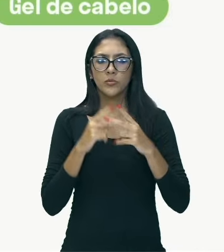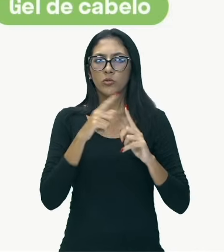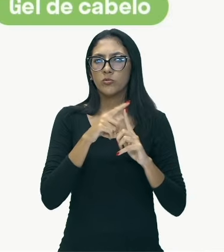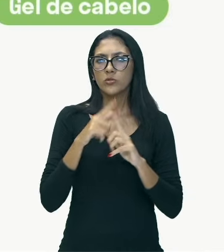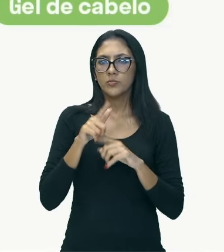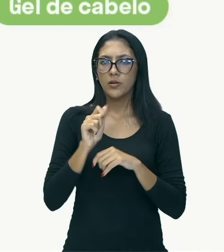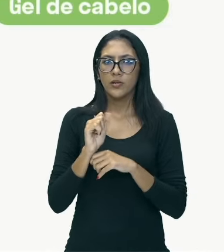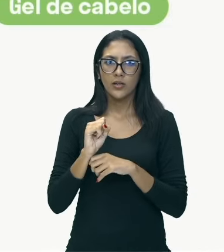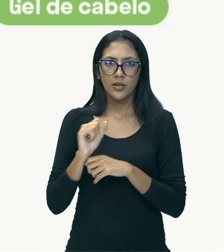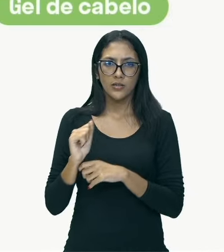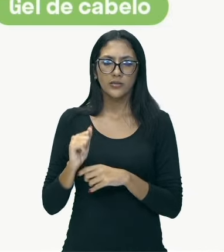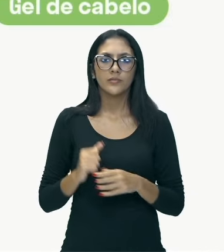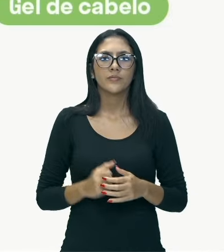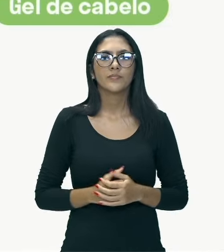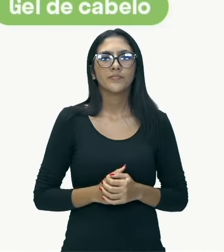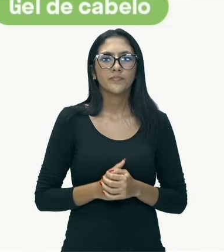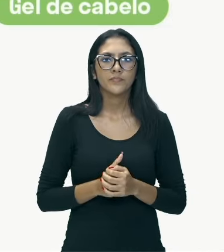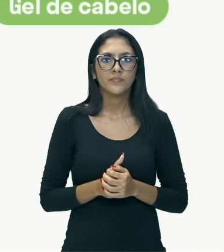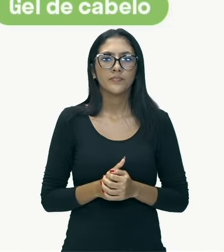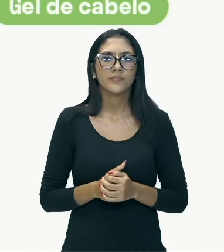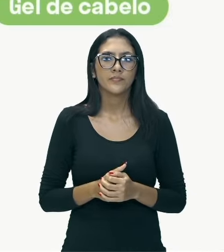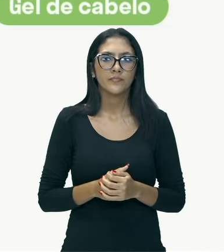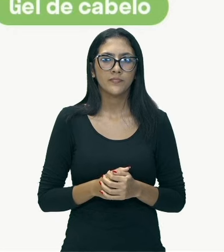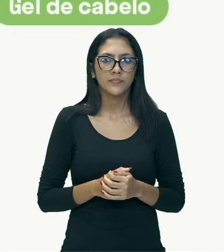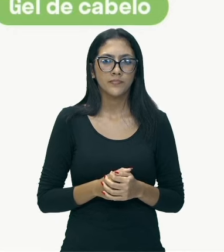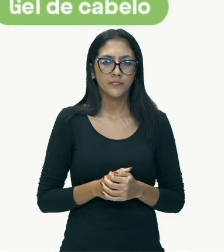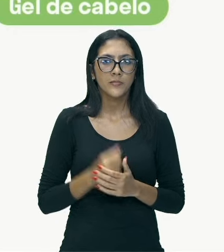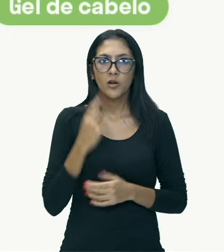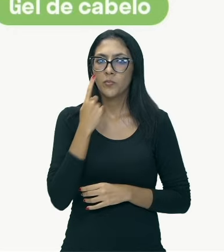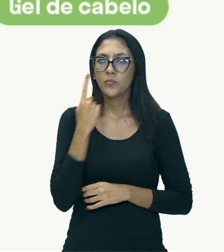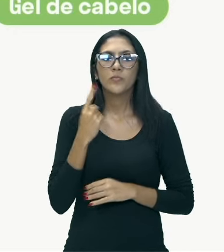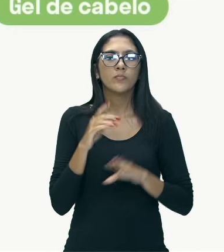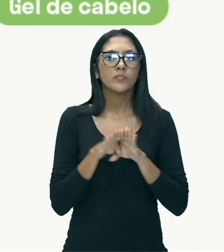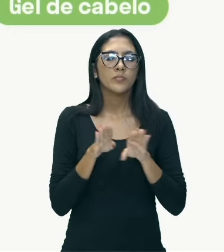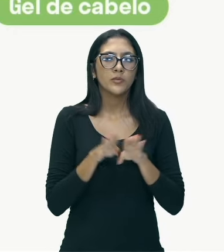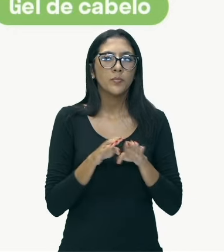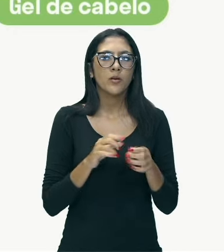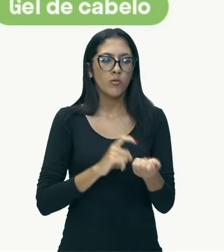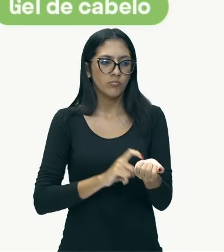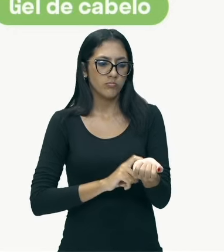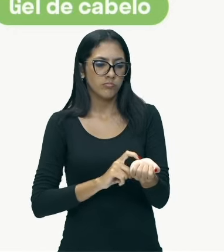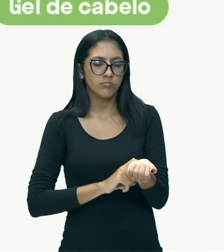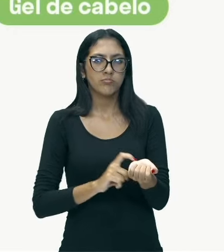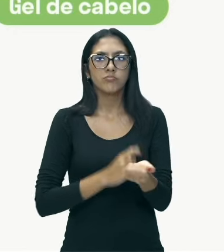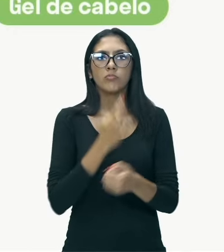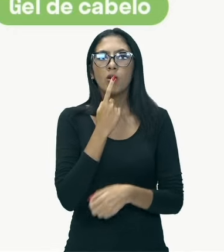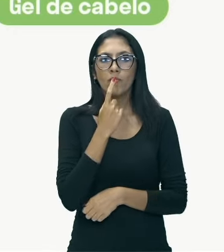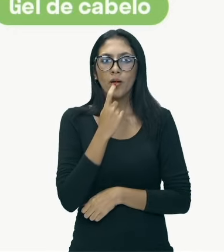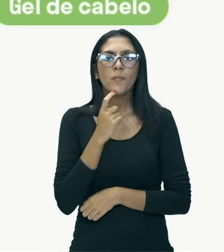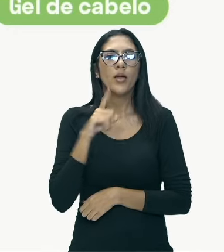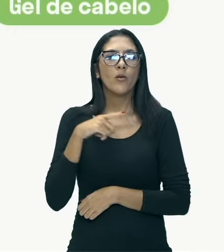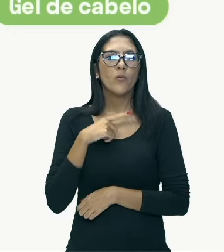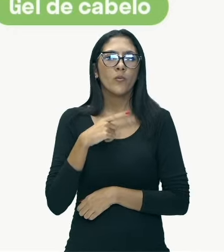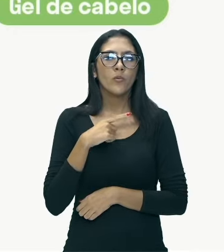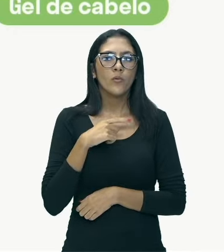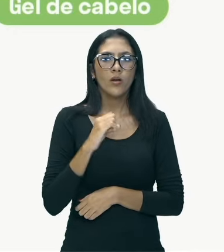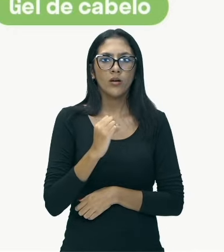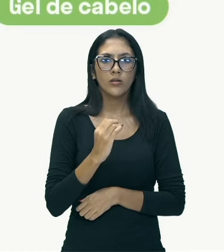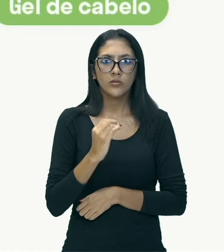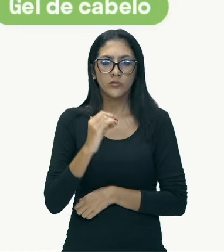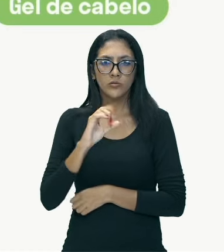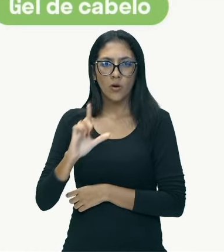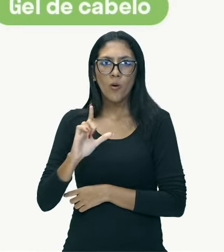gás. Temos aí o sangue. O sangue, ele é sol,